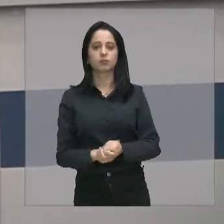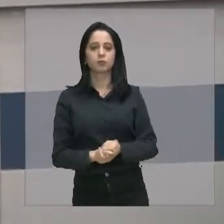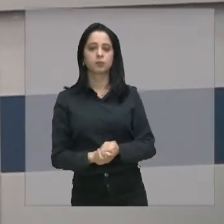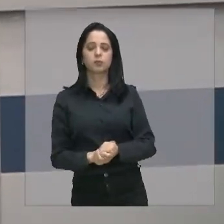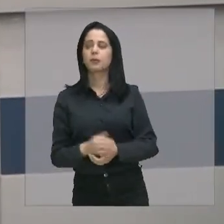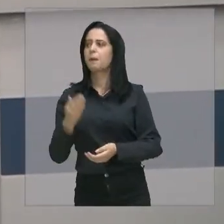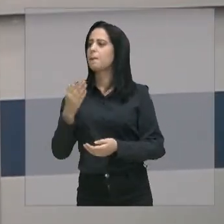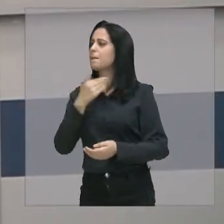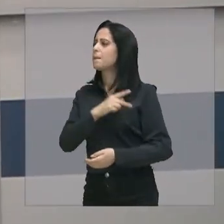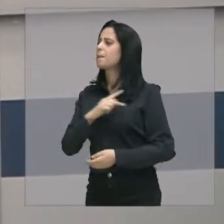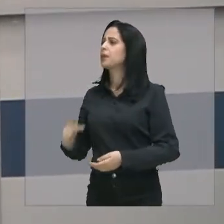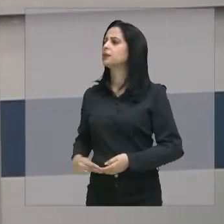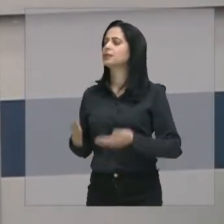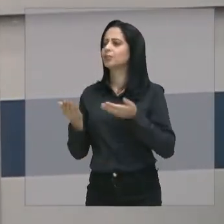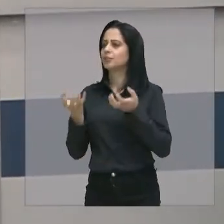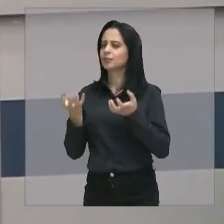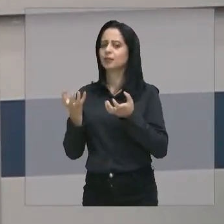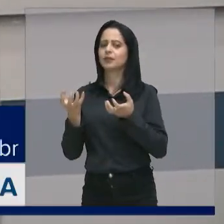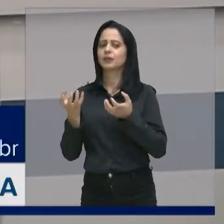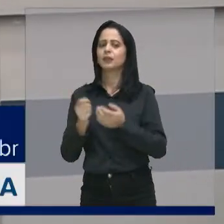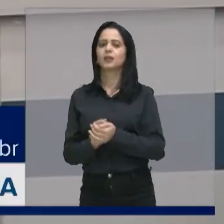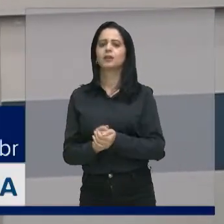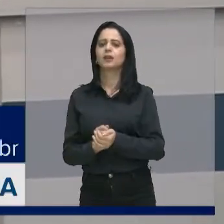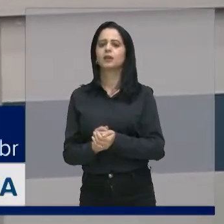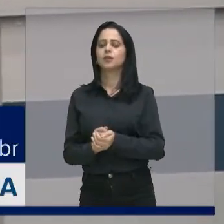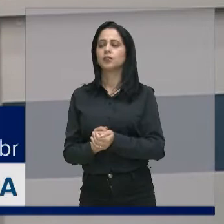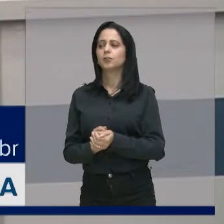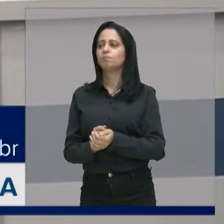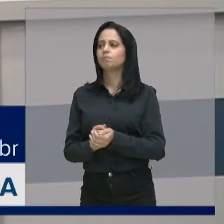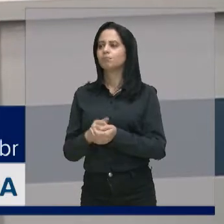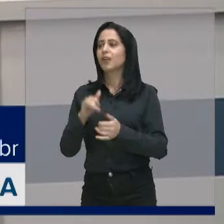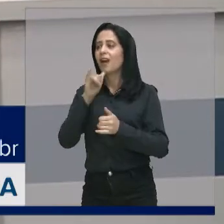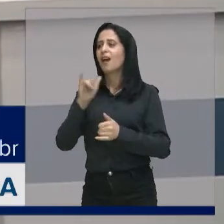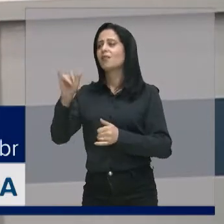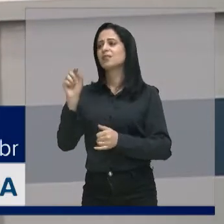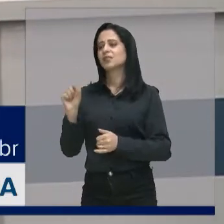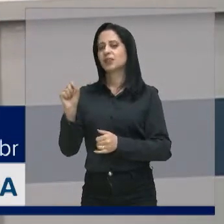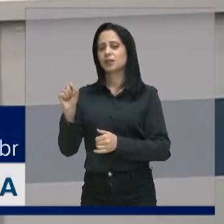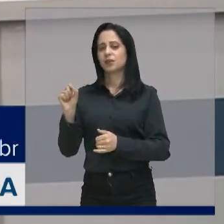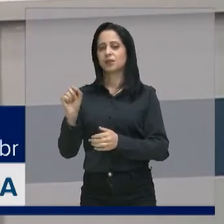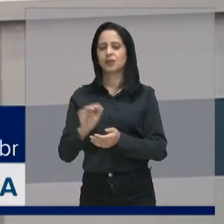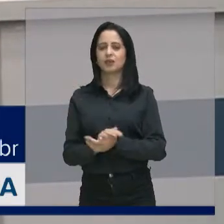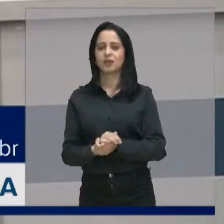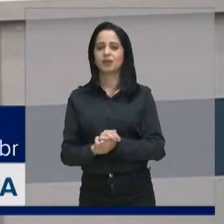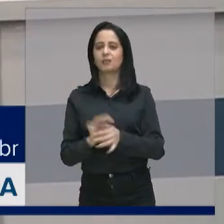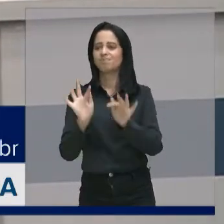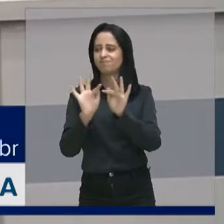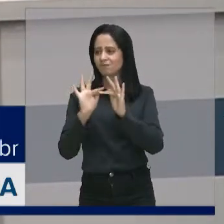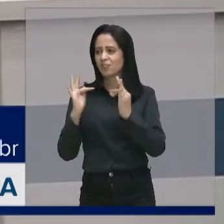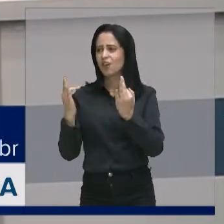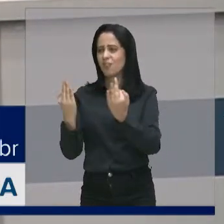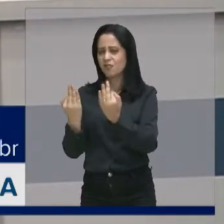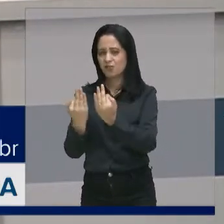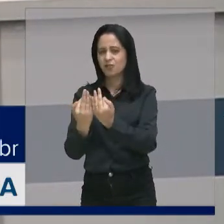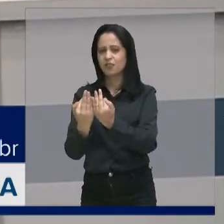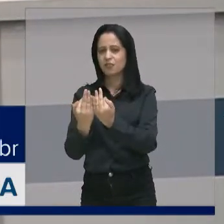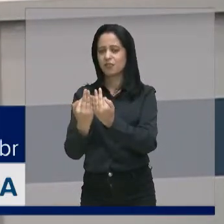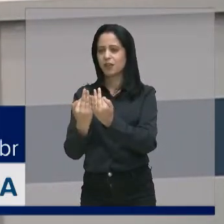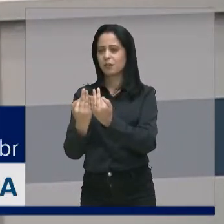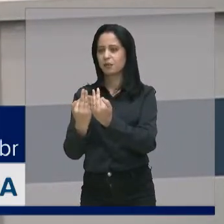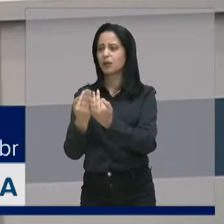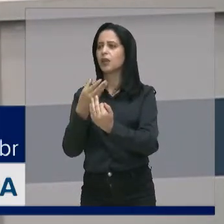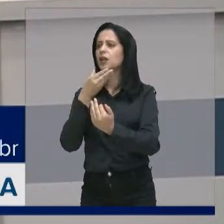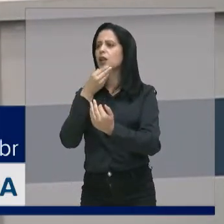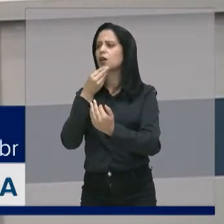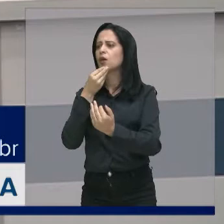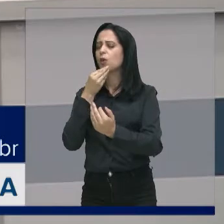Senhor presidente, eu também queria deixar aqui minhas condolências, não só para a família do Dr. Marco Antônio